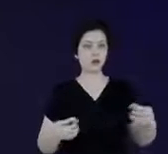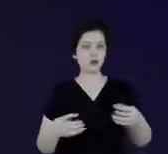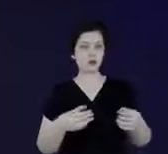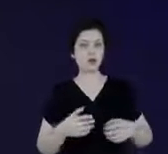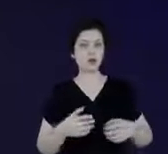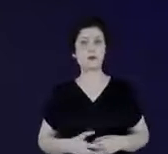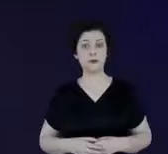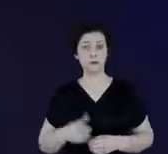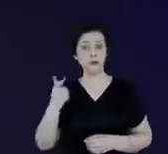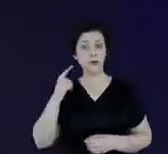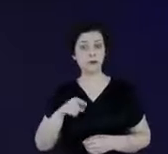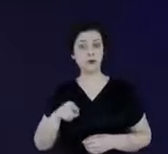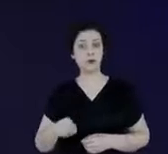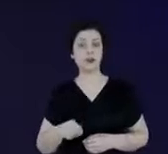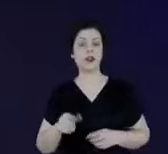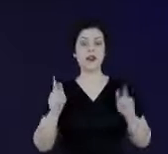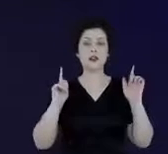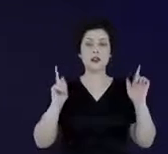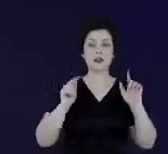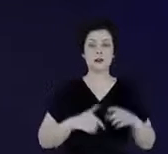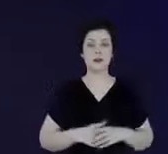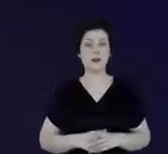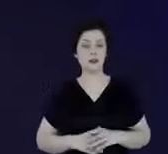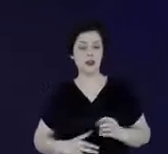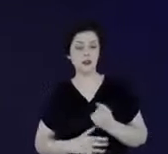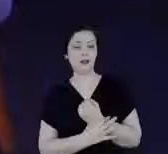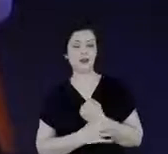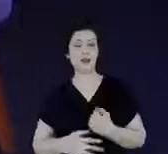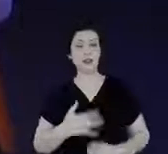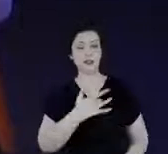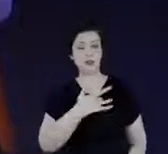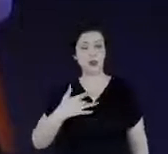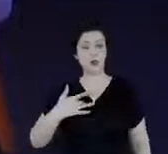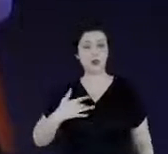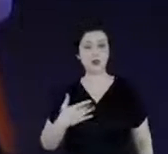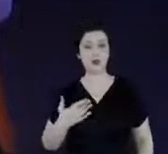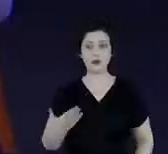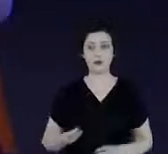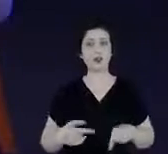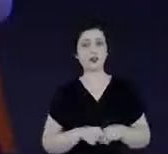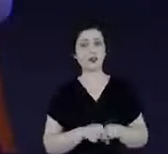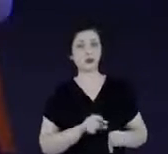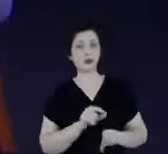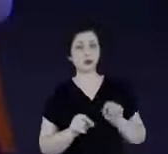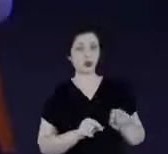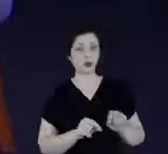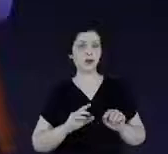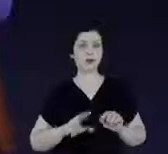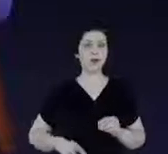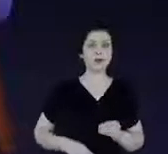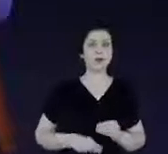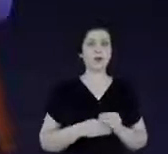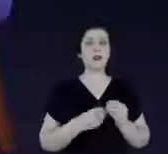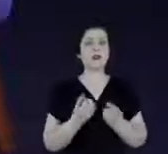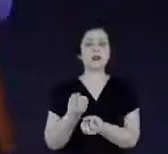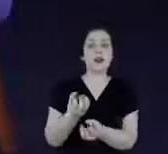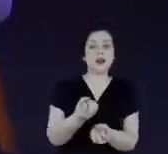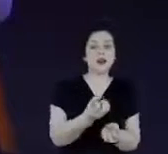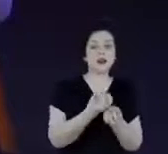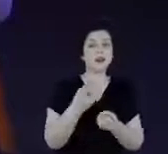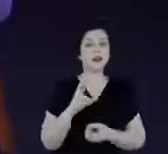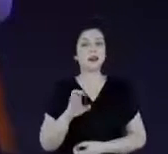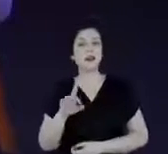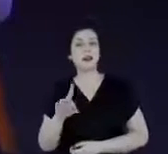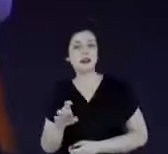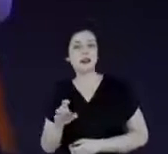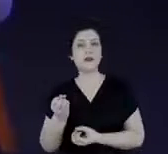corte Nossa entretenimento é segurança e saúde para as pessoas e também né tudo a mais que os dados e a nossa rede